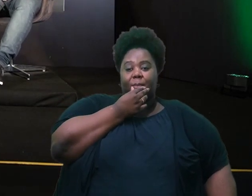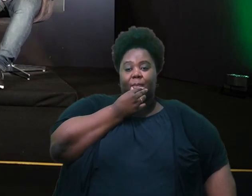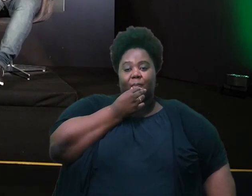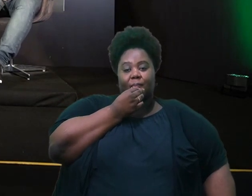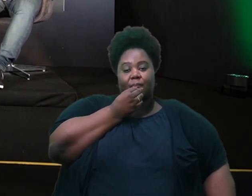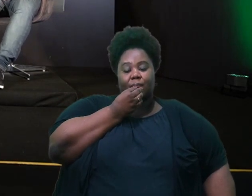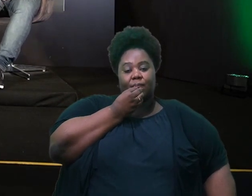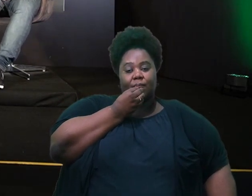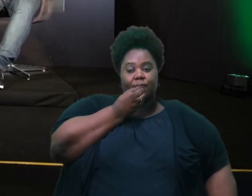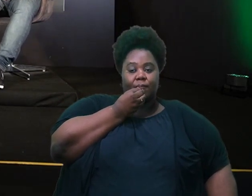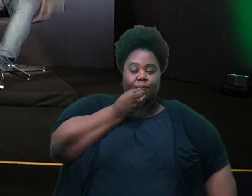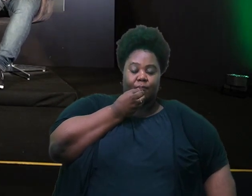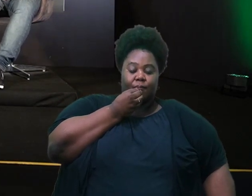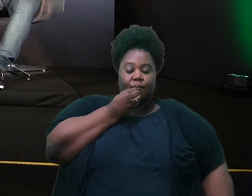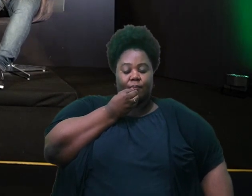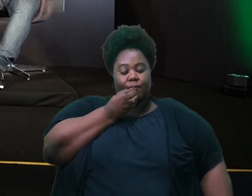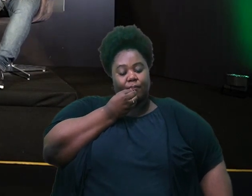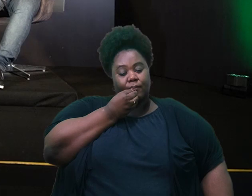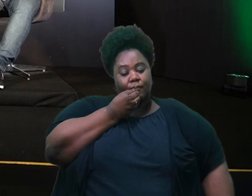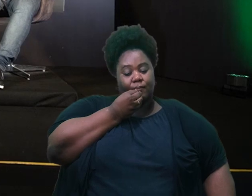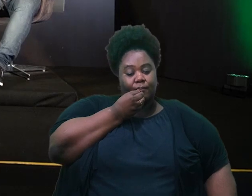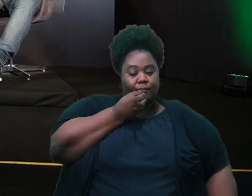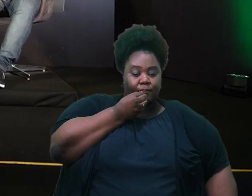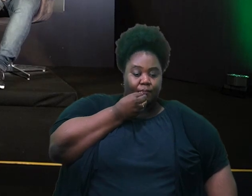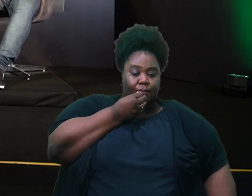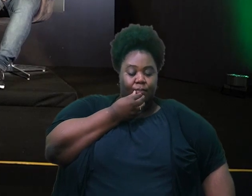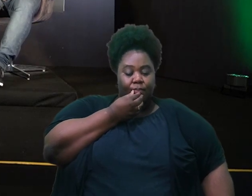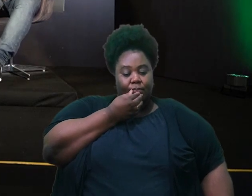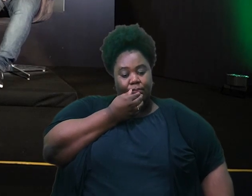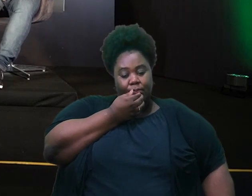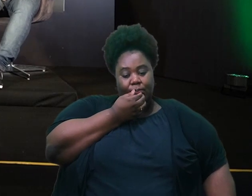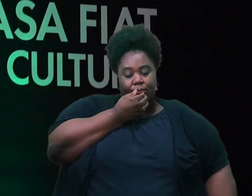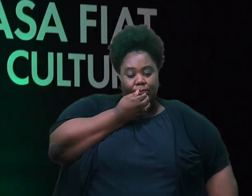tilelê, ai, ai, ai.